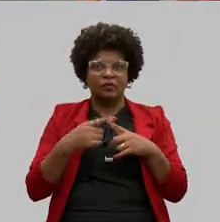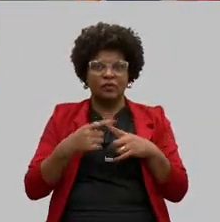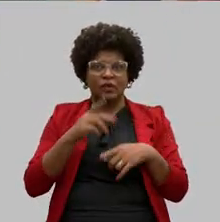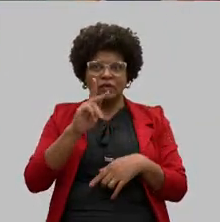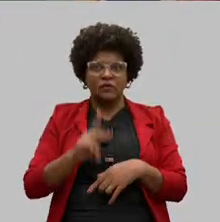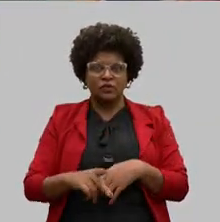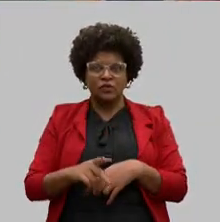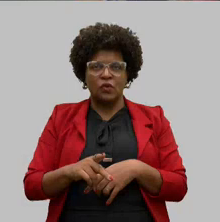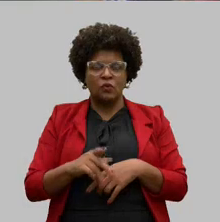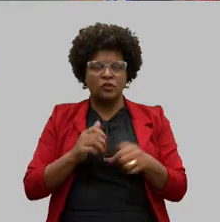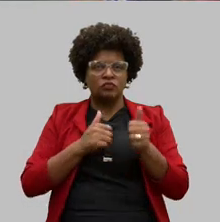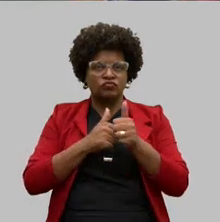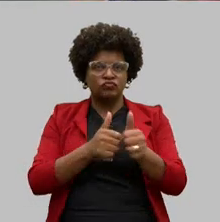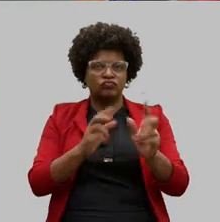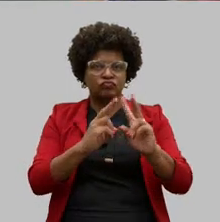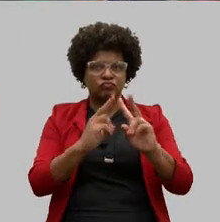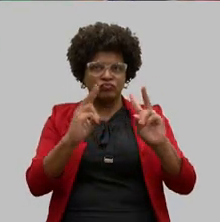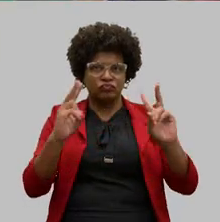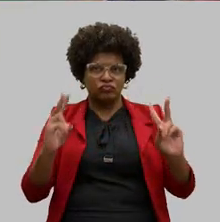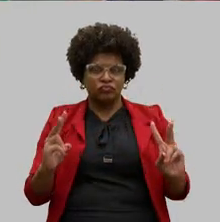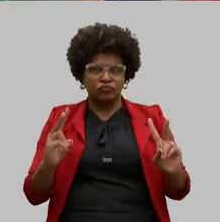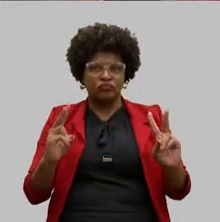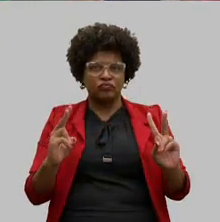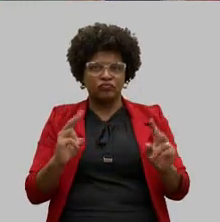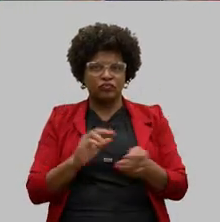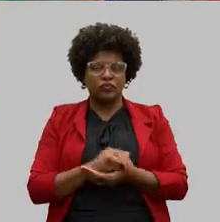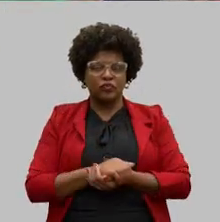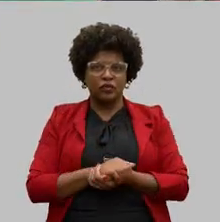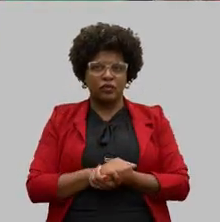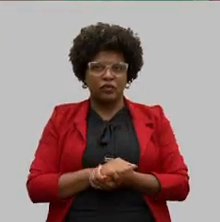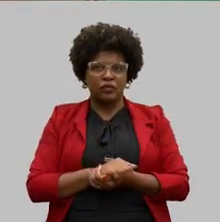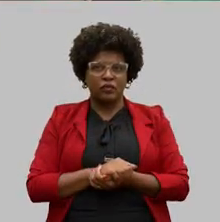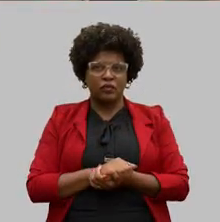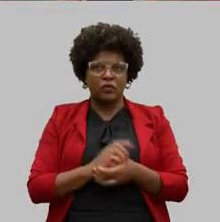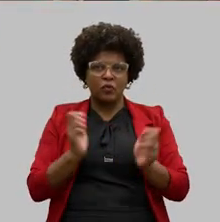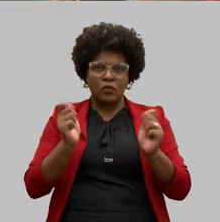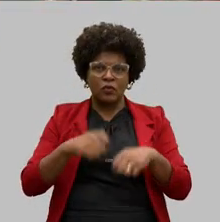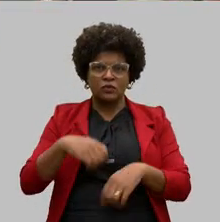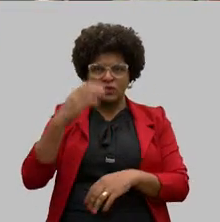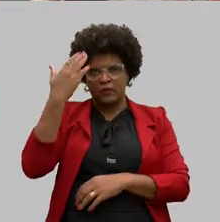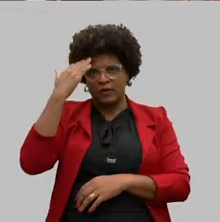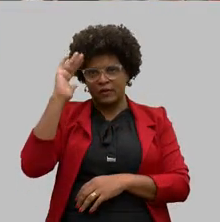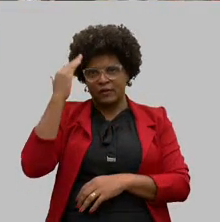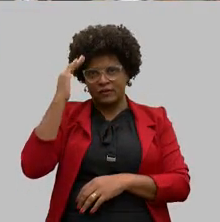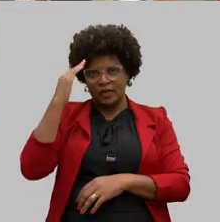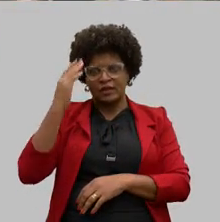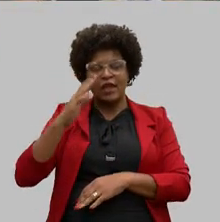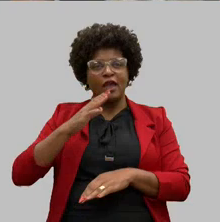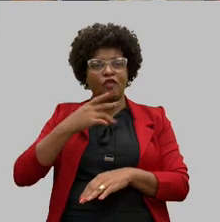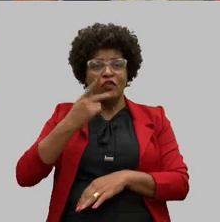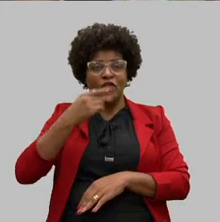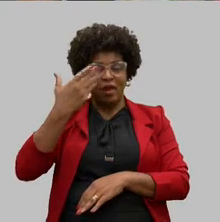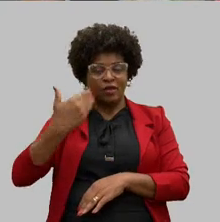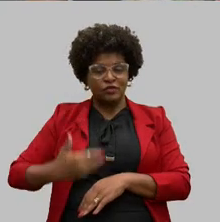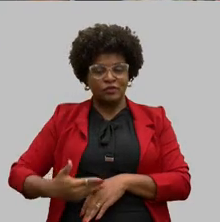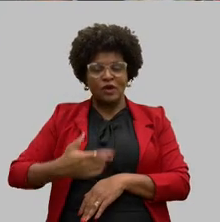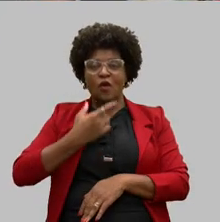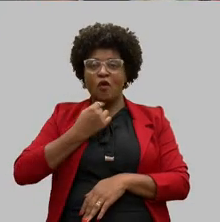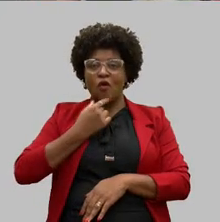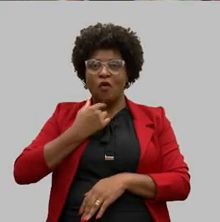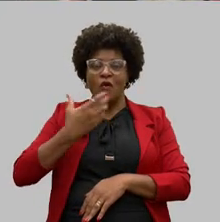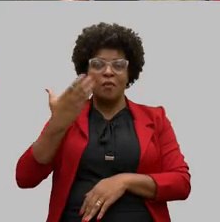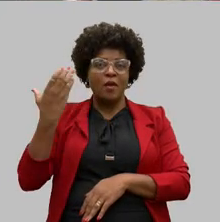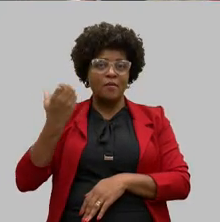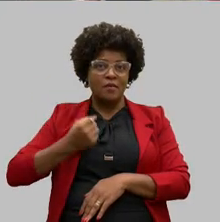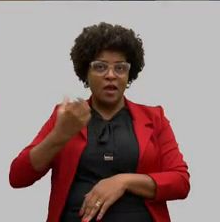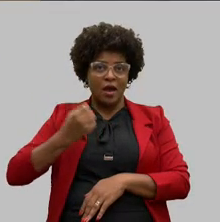essa transmissão para que possam eh entender vou fazer minha audiodescrição sou um homem branco vestindo